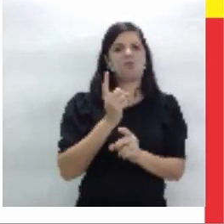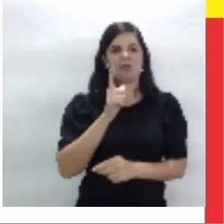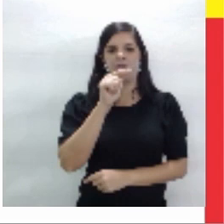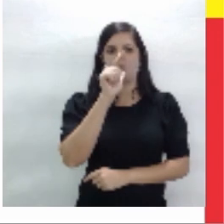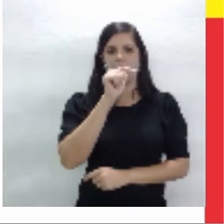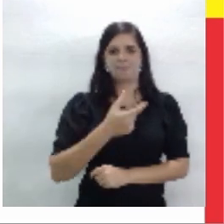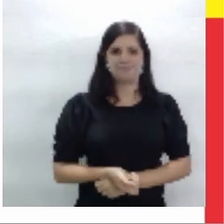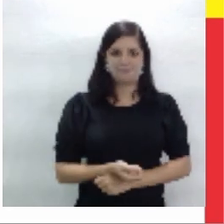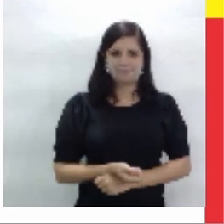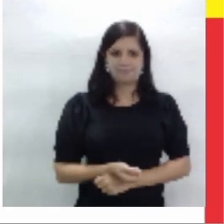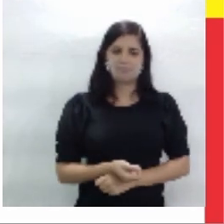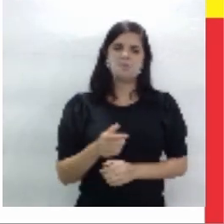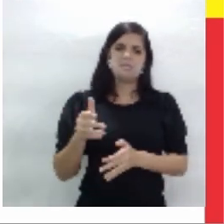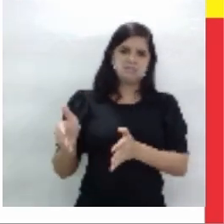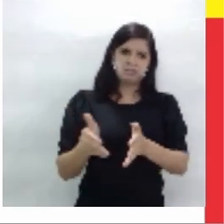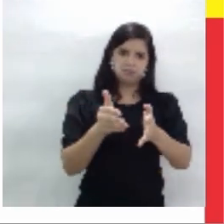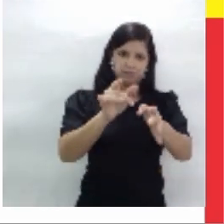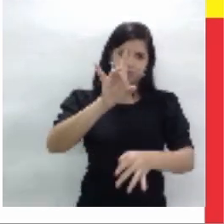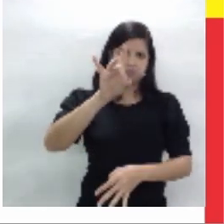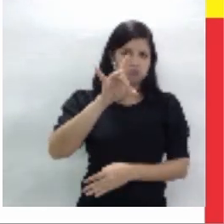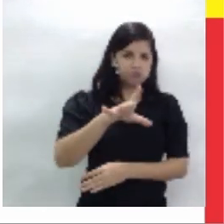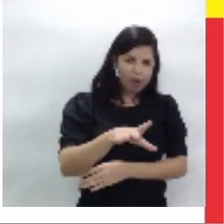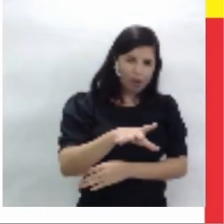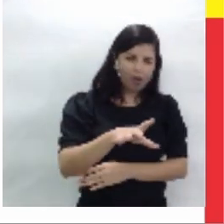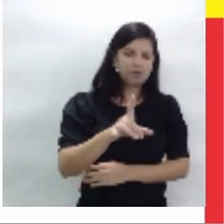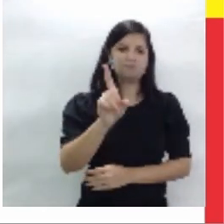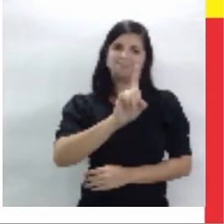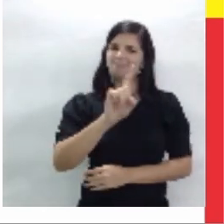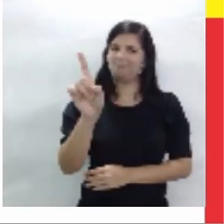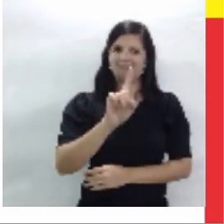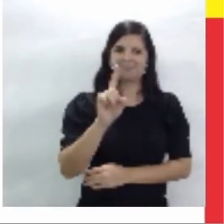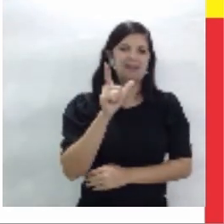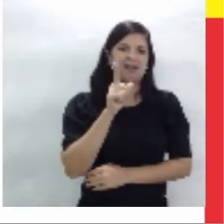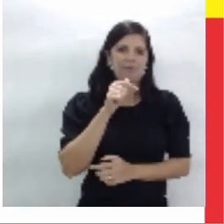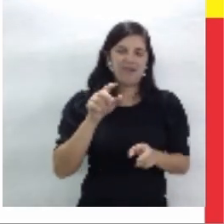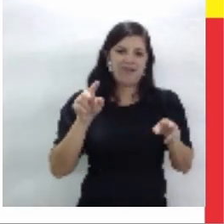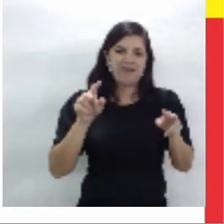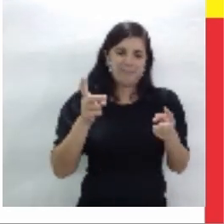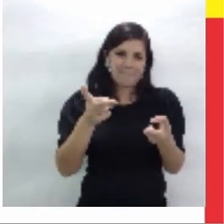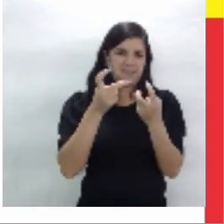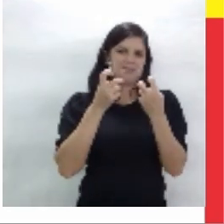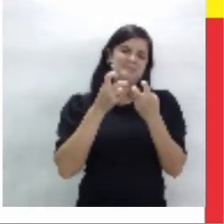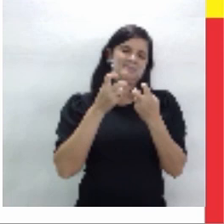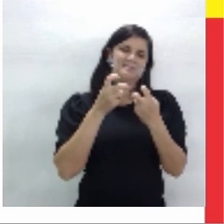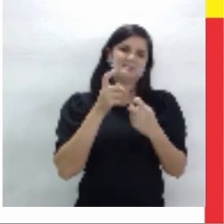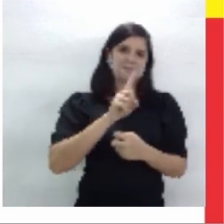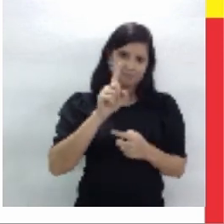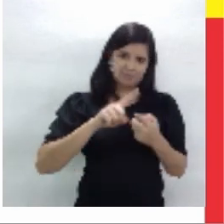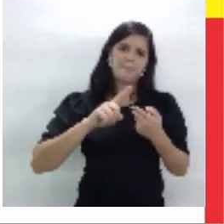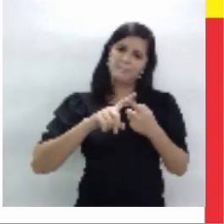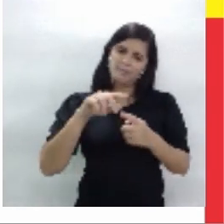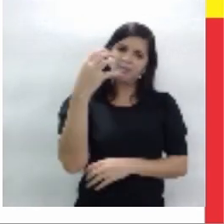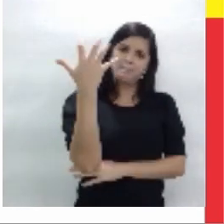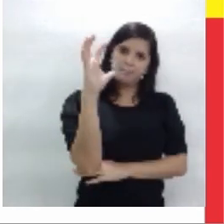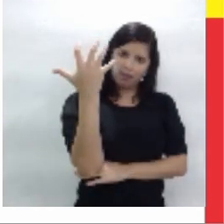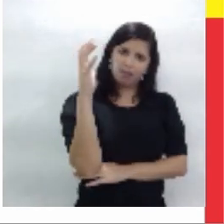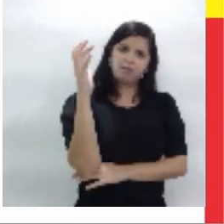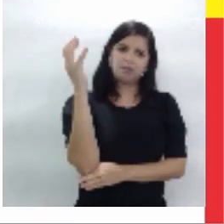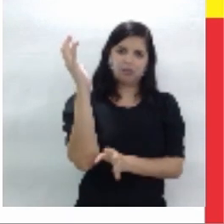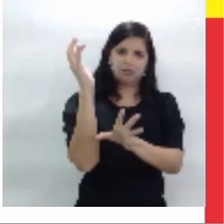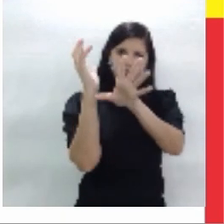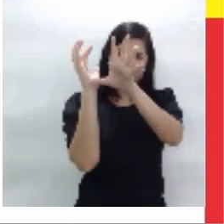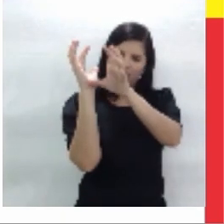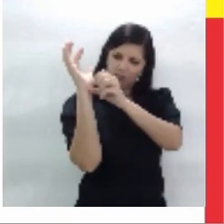não está só concentrada no rio aí, né? Não é só essa água visível que vocês veem. As plantas também estão repletas de água,